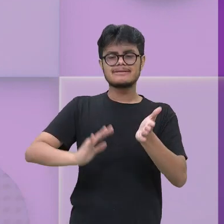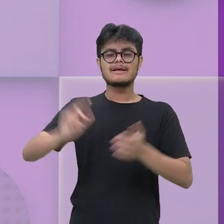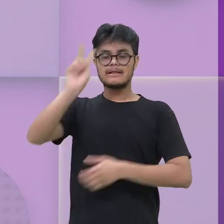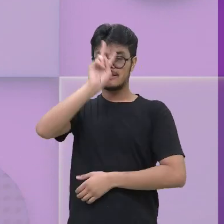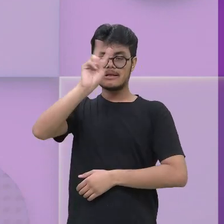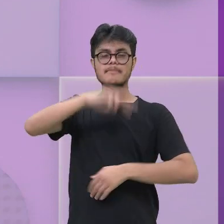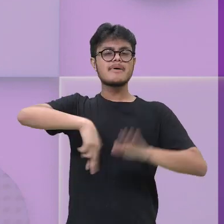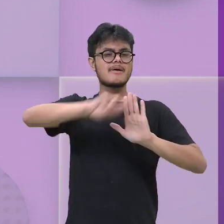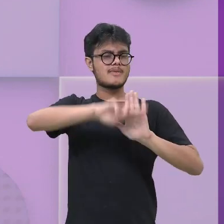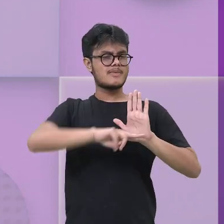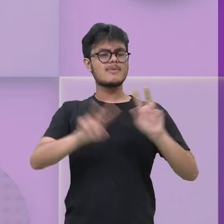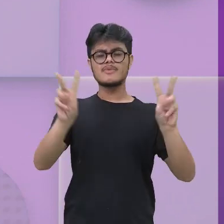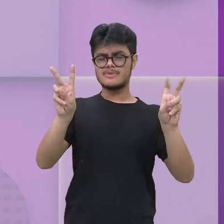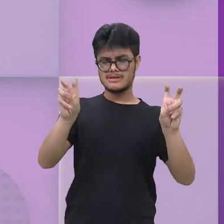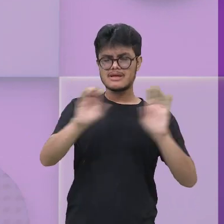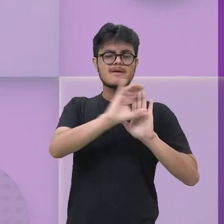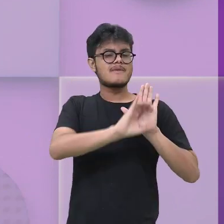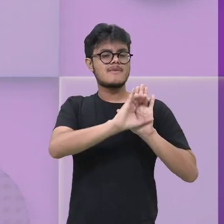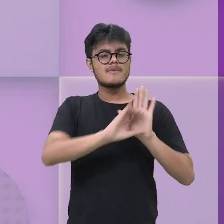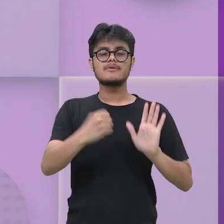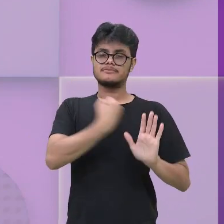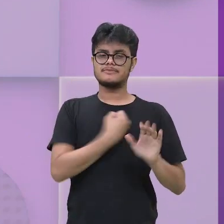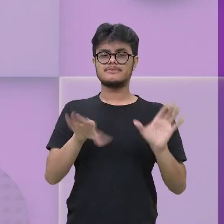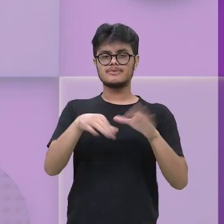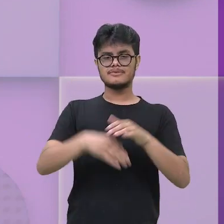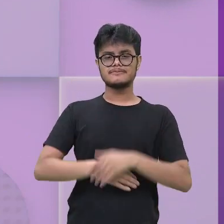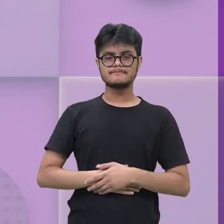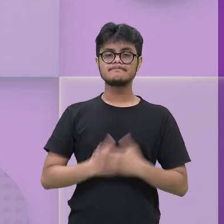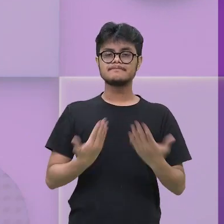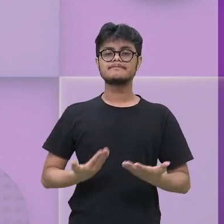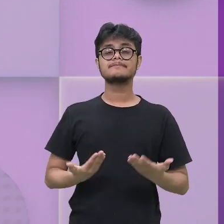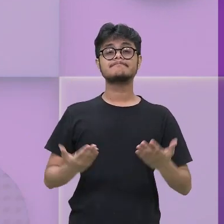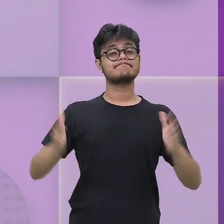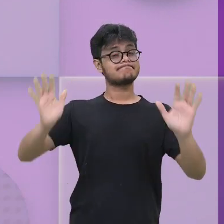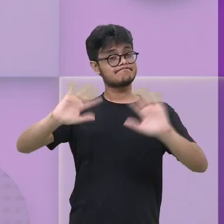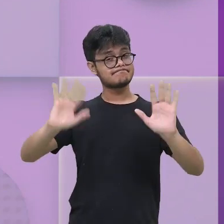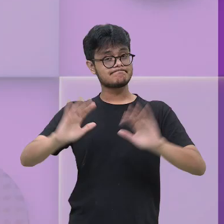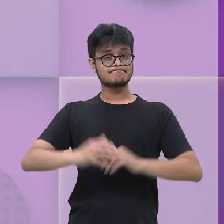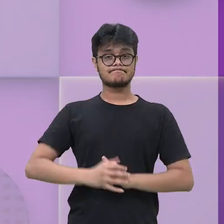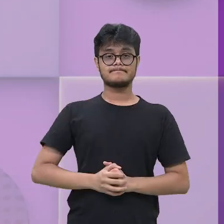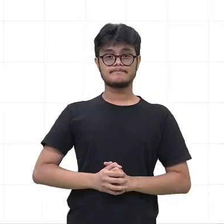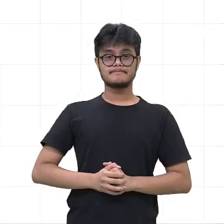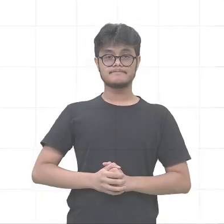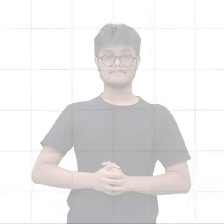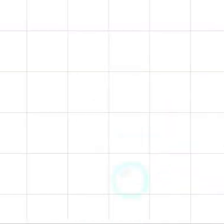conceitos de números que formam os números reais. E até o nosso próximo encontro.